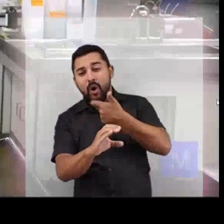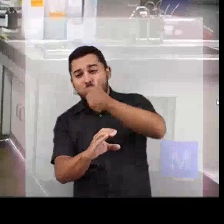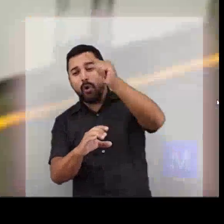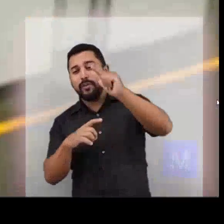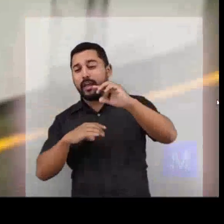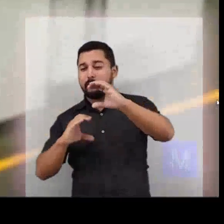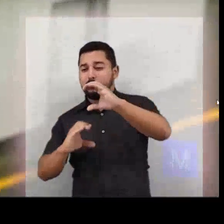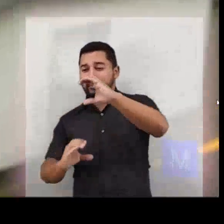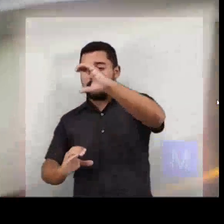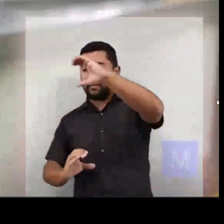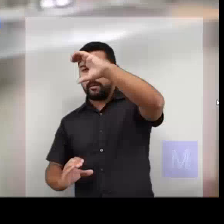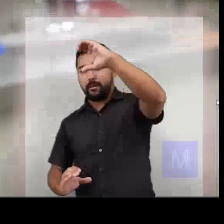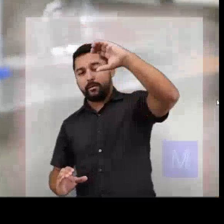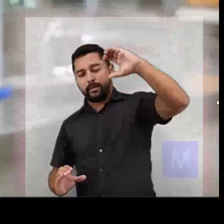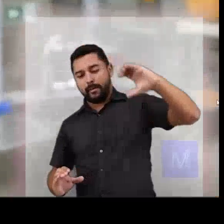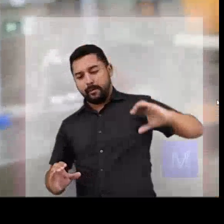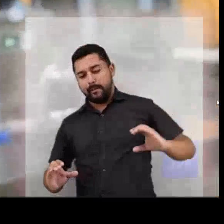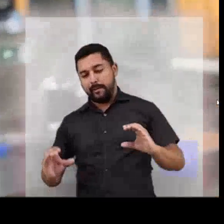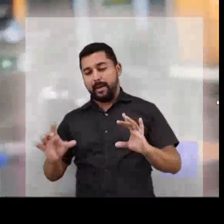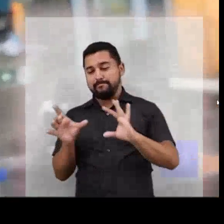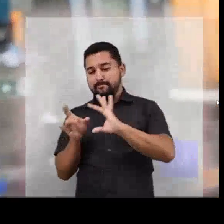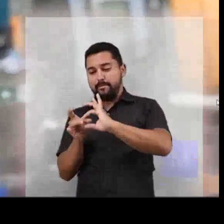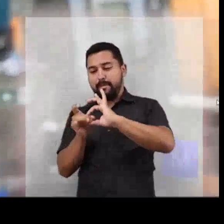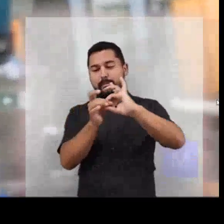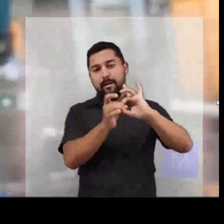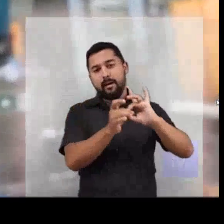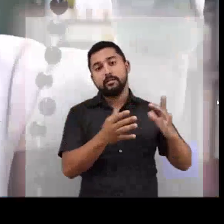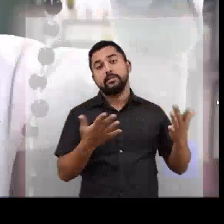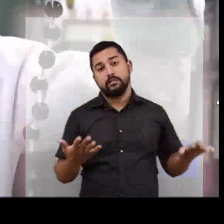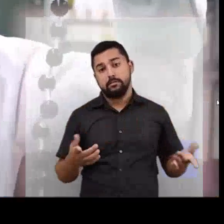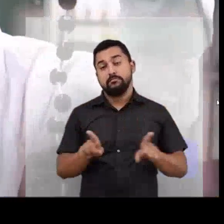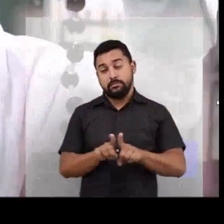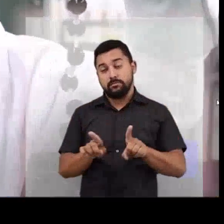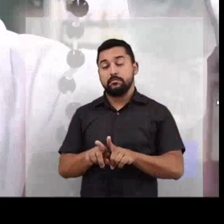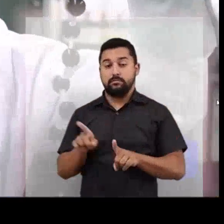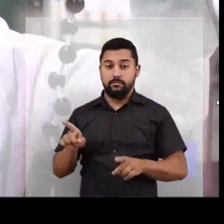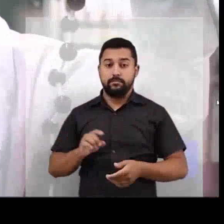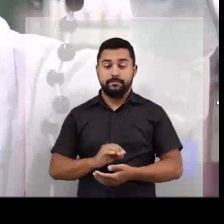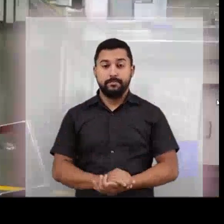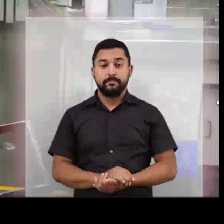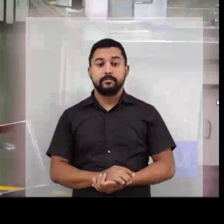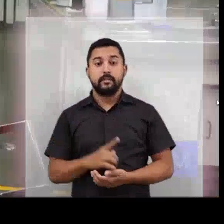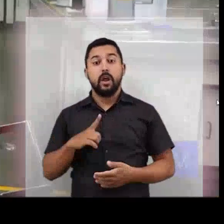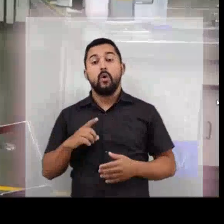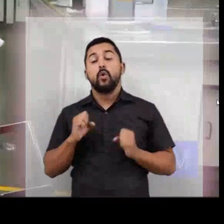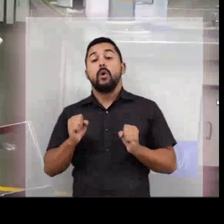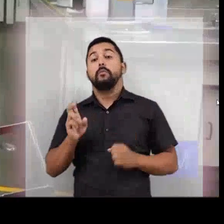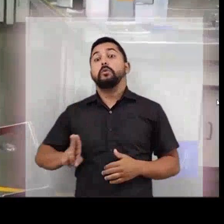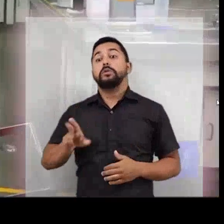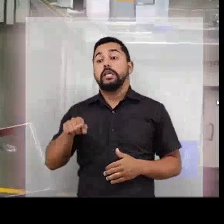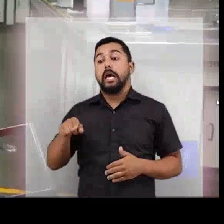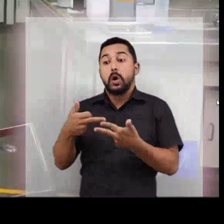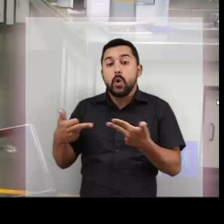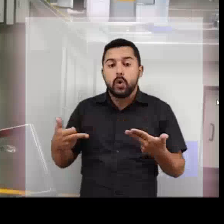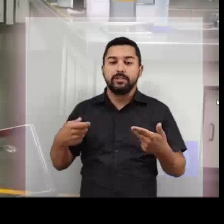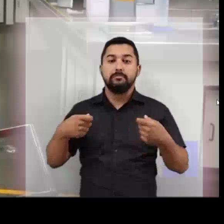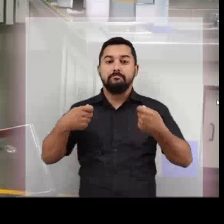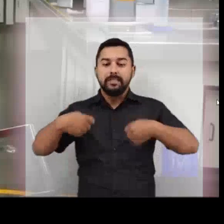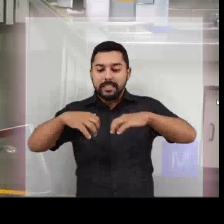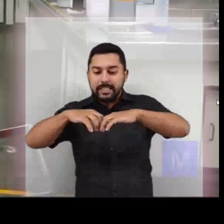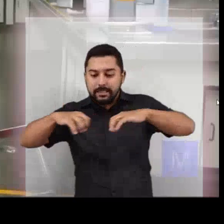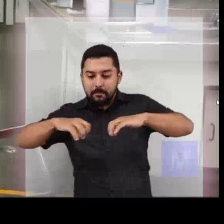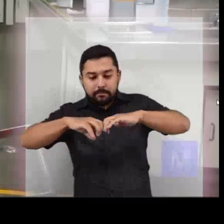com dezenas de carbonos ligados entre si, que nesse caso teria hidrogênio também, mas a gente não tinha bolinha suficiente. Para conseguir usar isso para alguma coisa, a gente